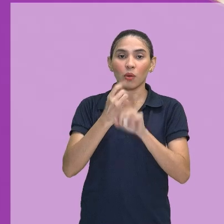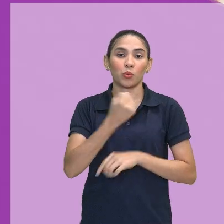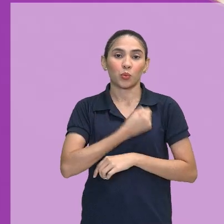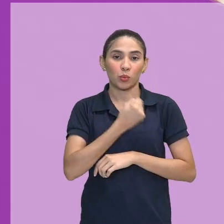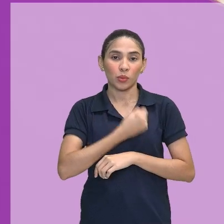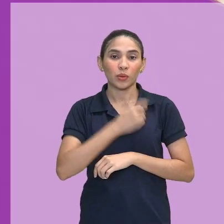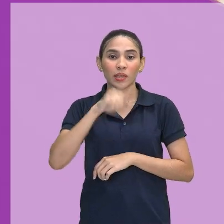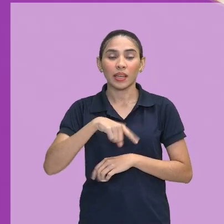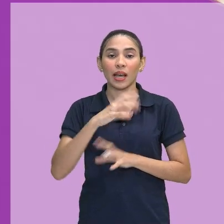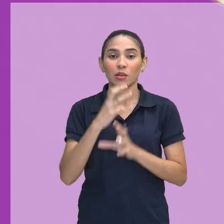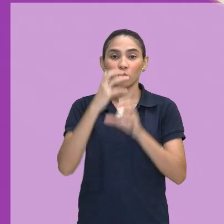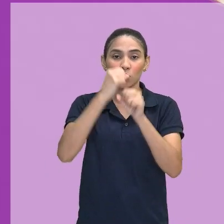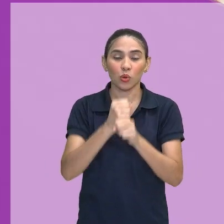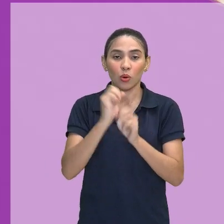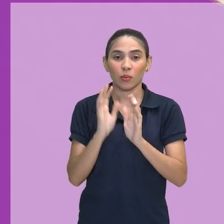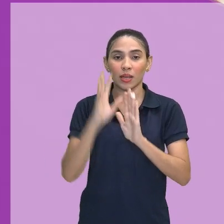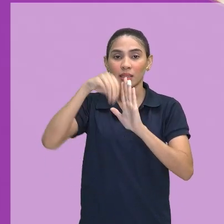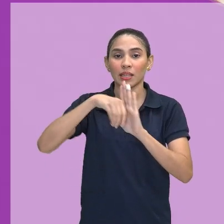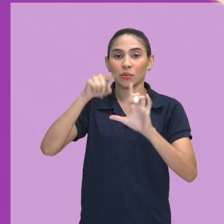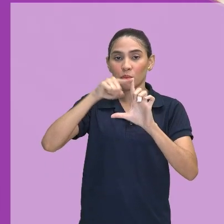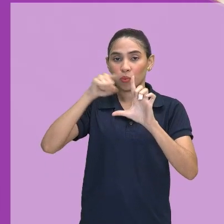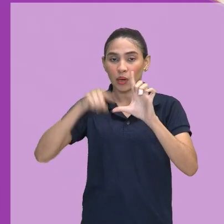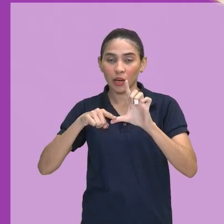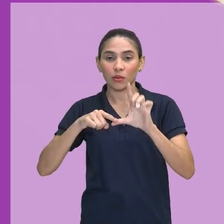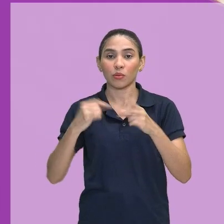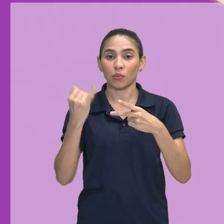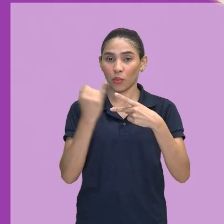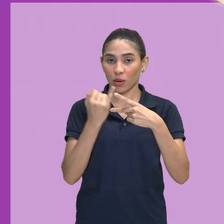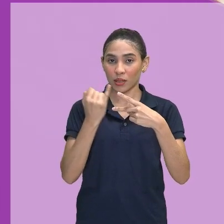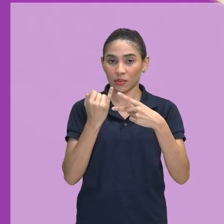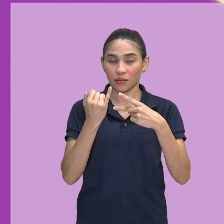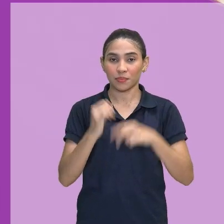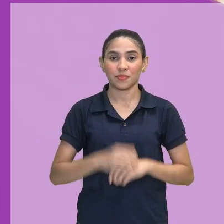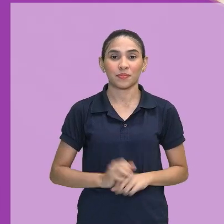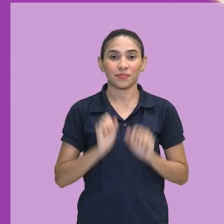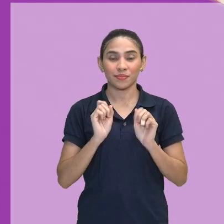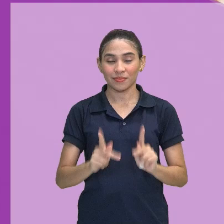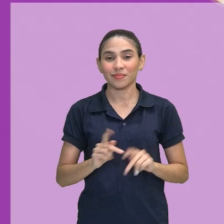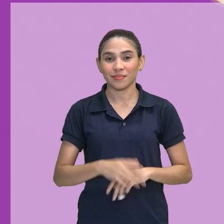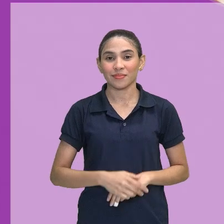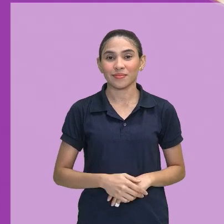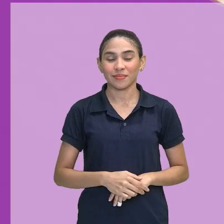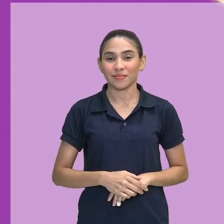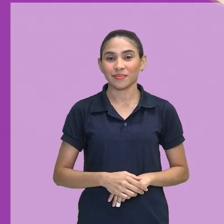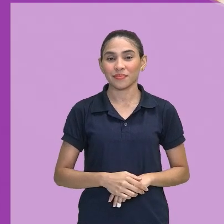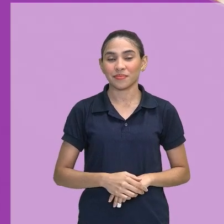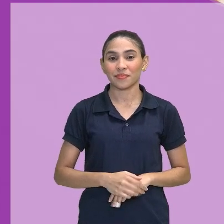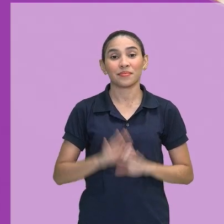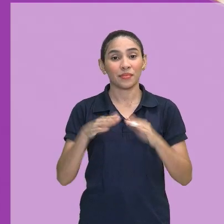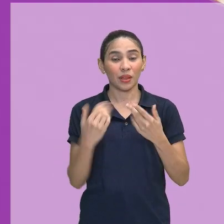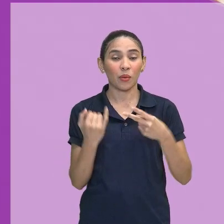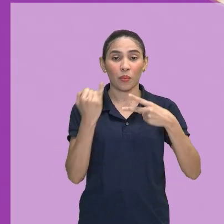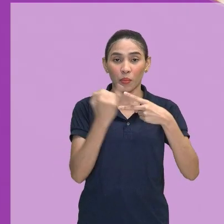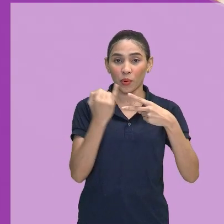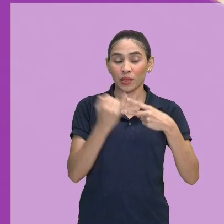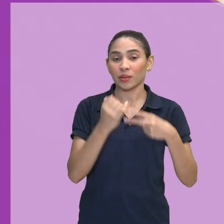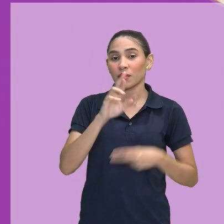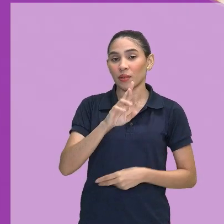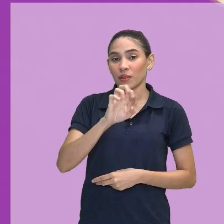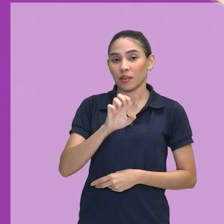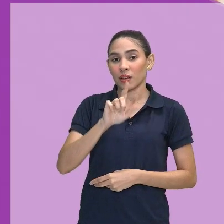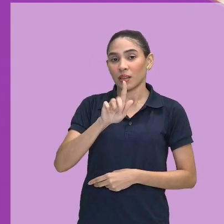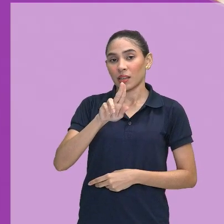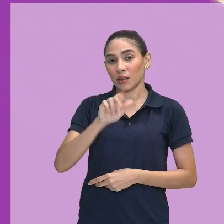é a soma dos ângulos internos daquele polígono. Ok? E aí, quando se trata de um polígono regular,